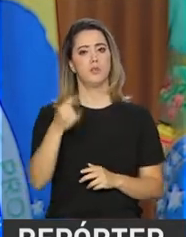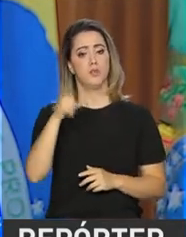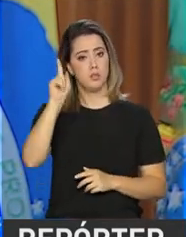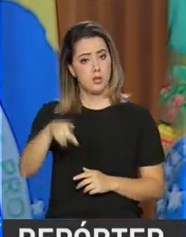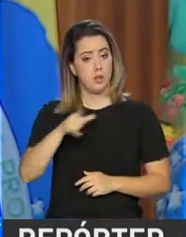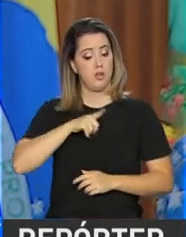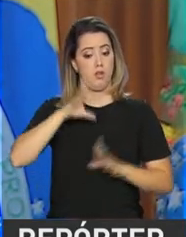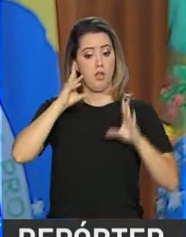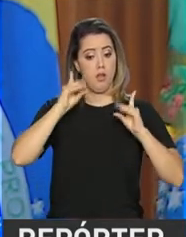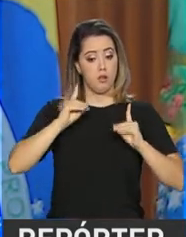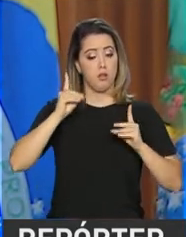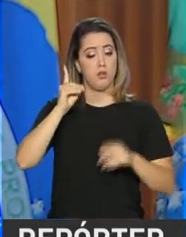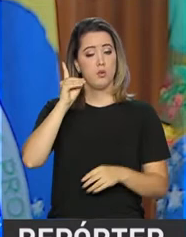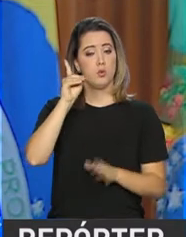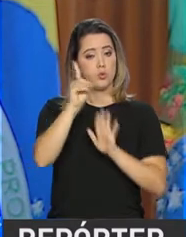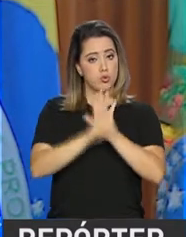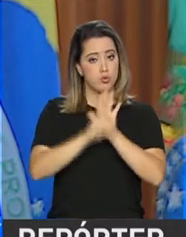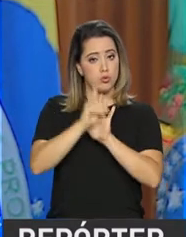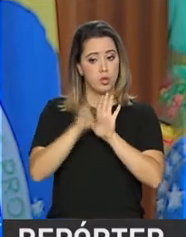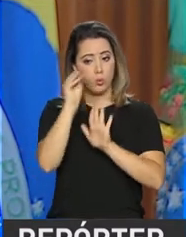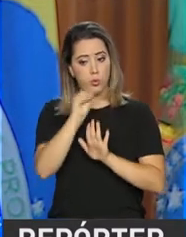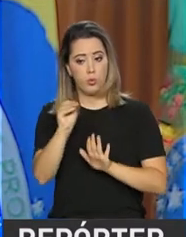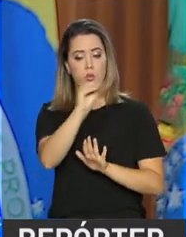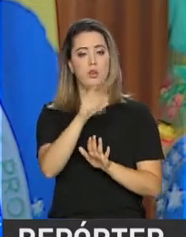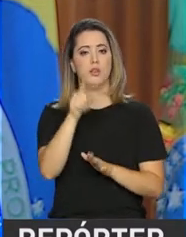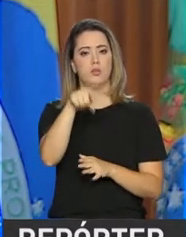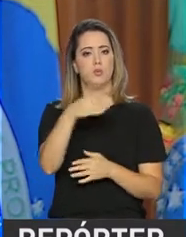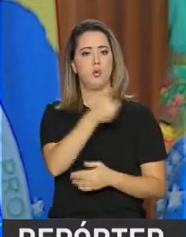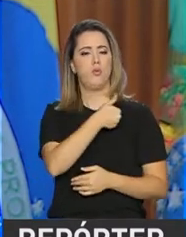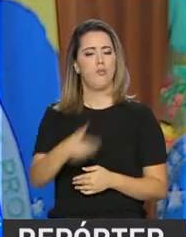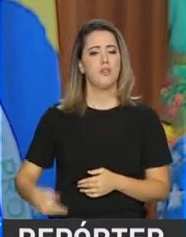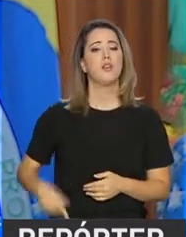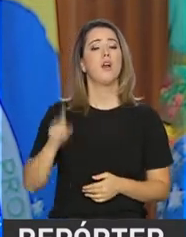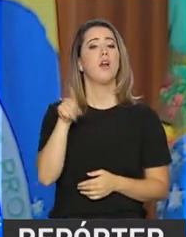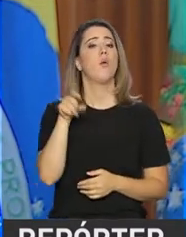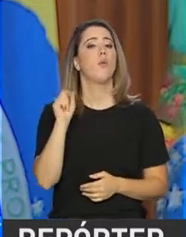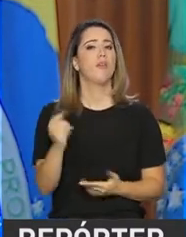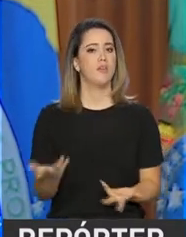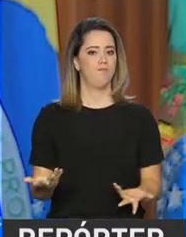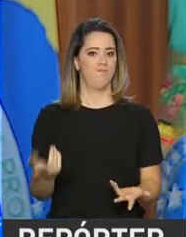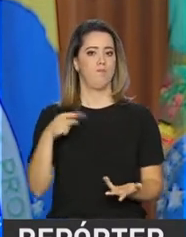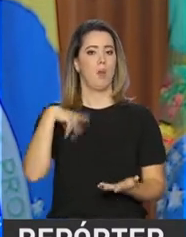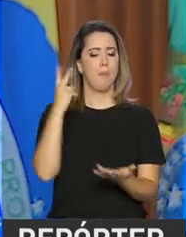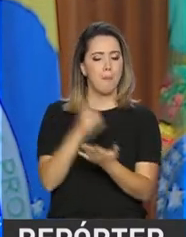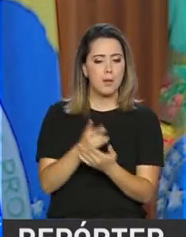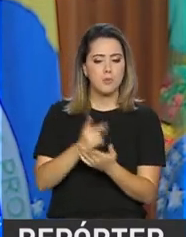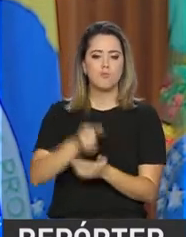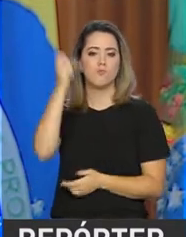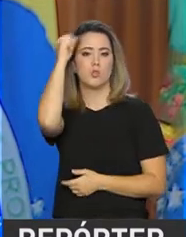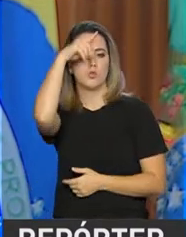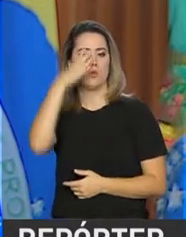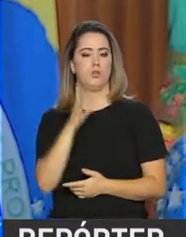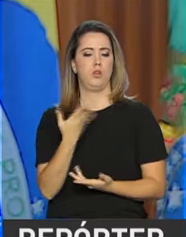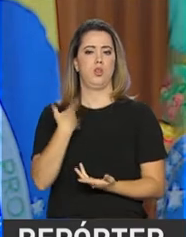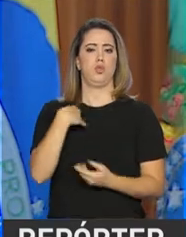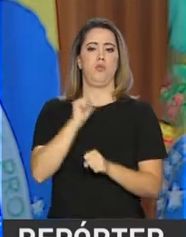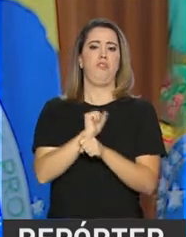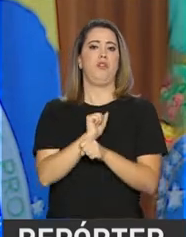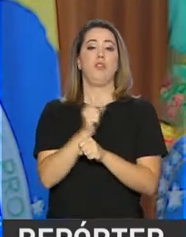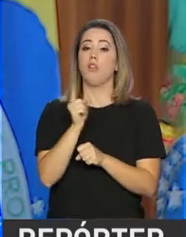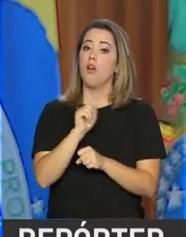ter sua dignidade preservada governar é mesmo diante de momentos adversos não se omitir